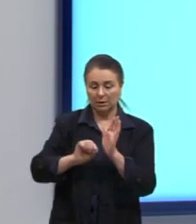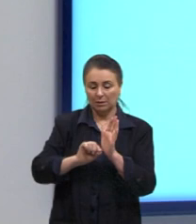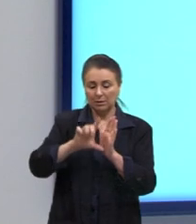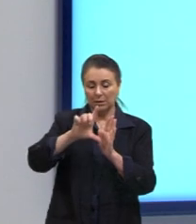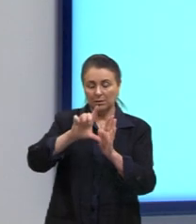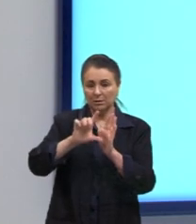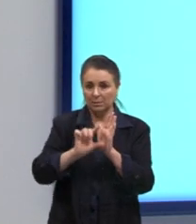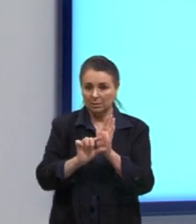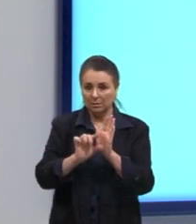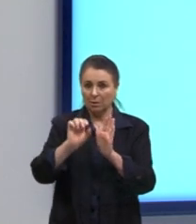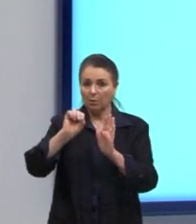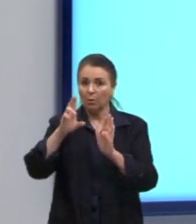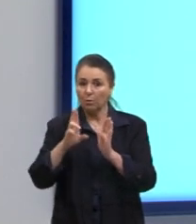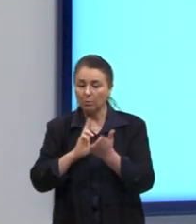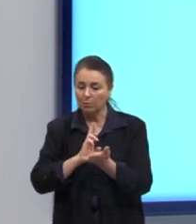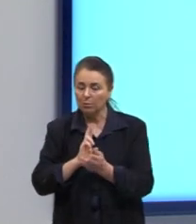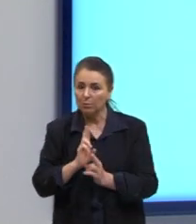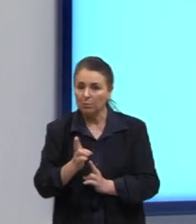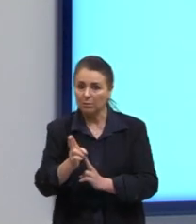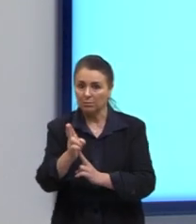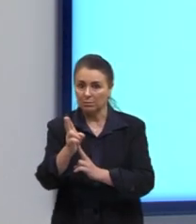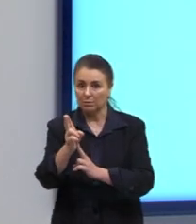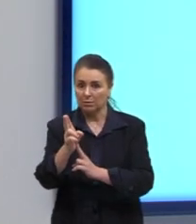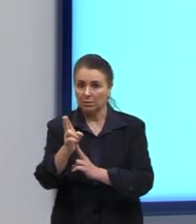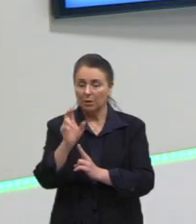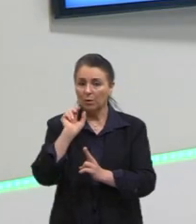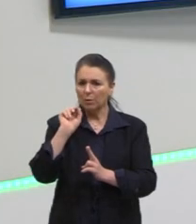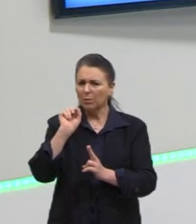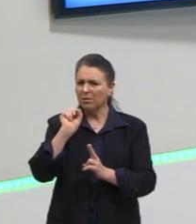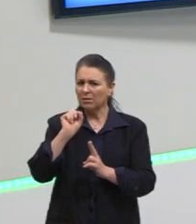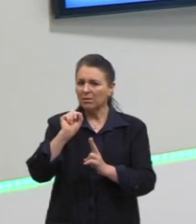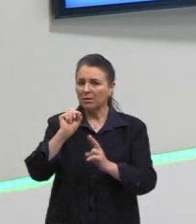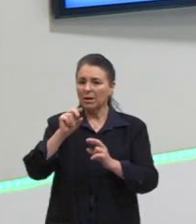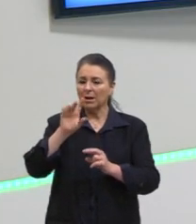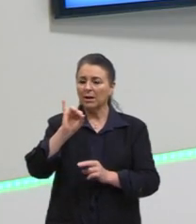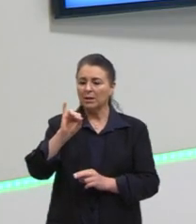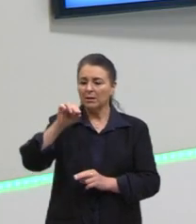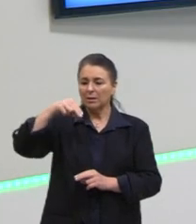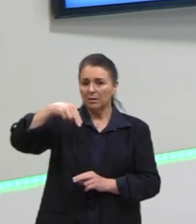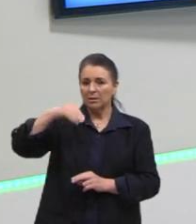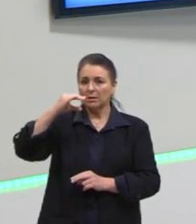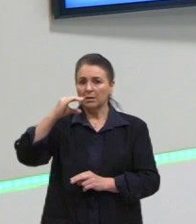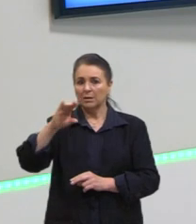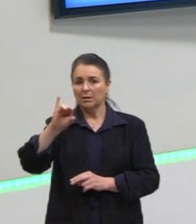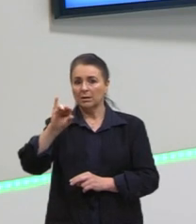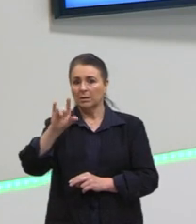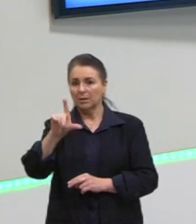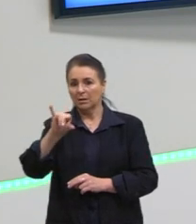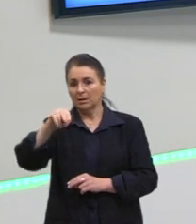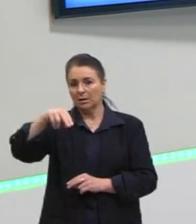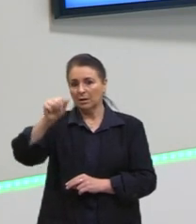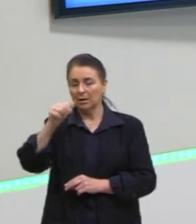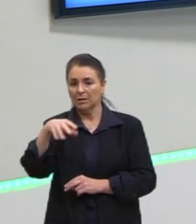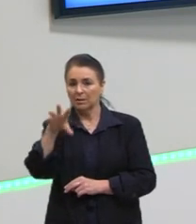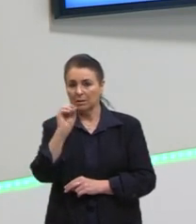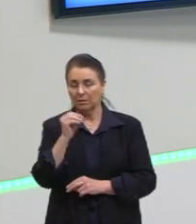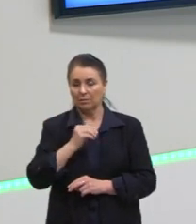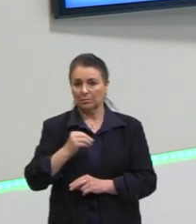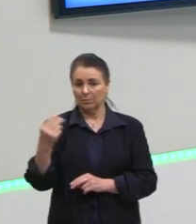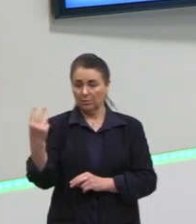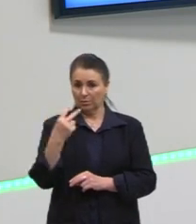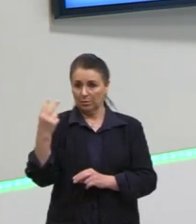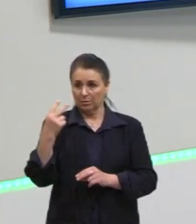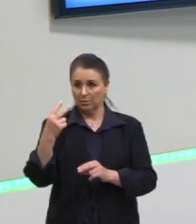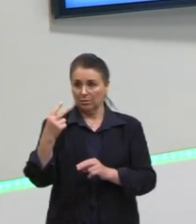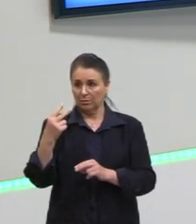decrescente ou constante o que que seria essa inclinação nós temos os nossos dois eixos novamente né